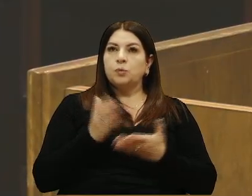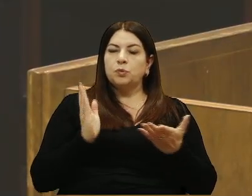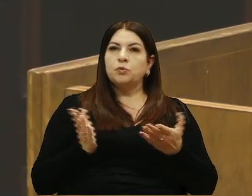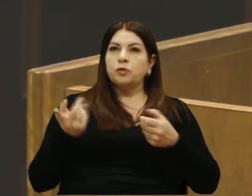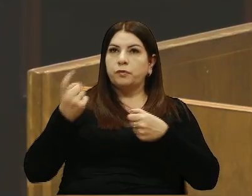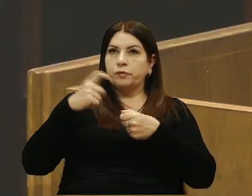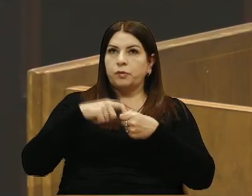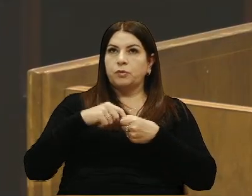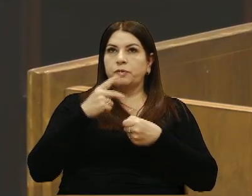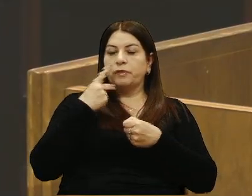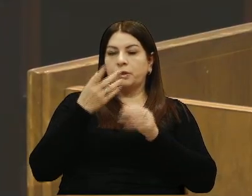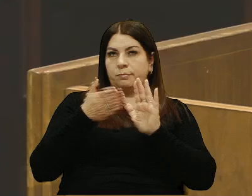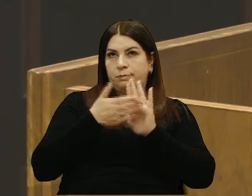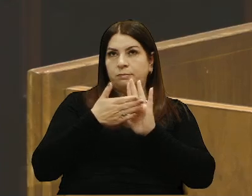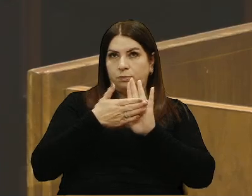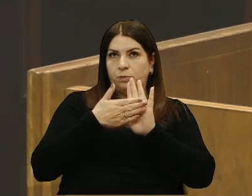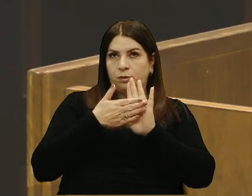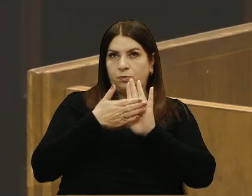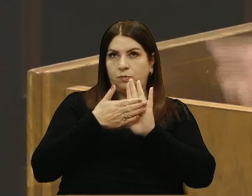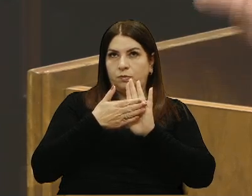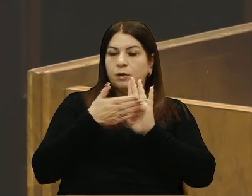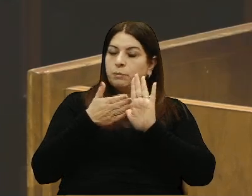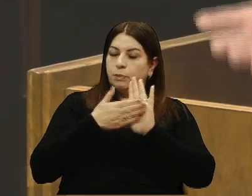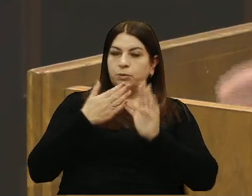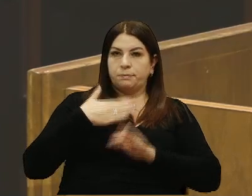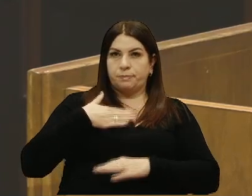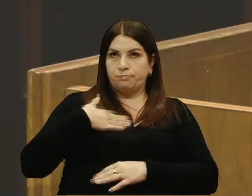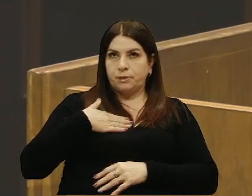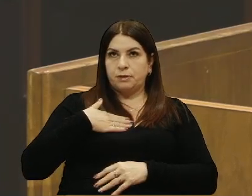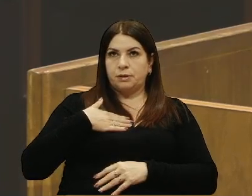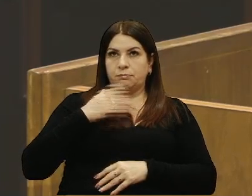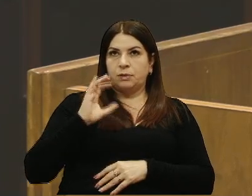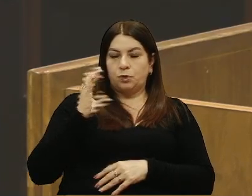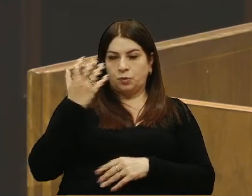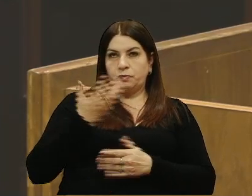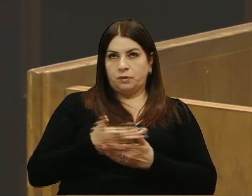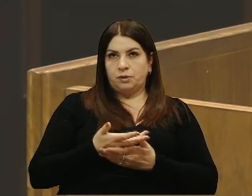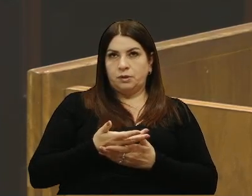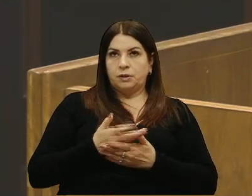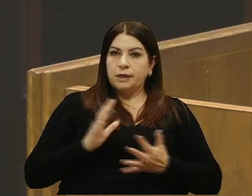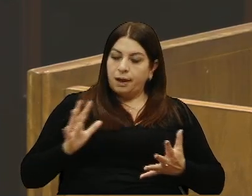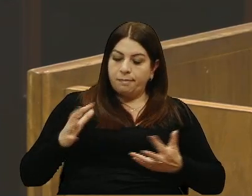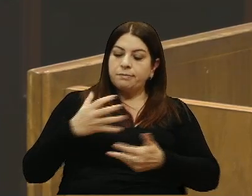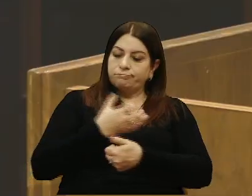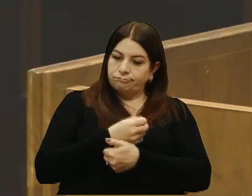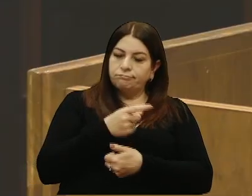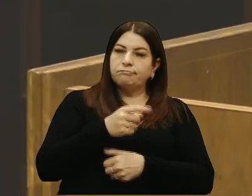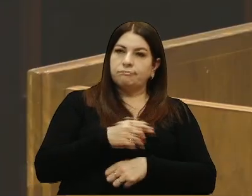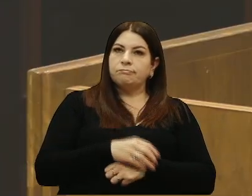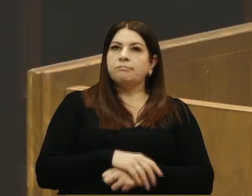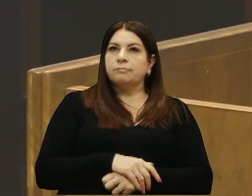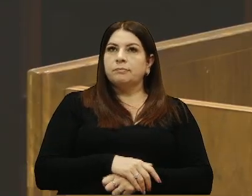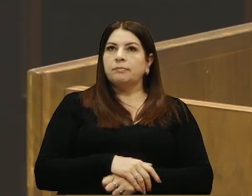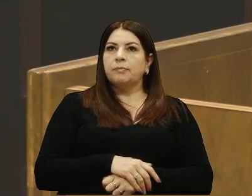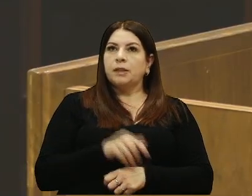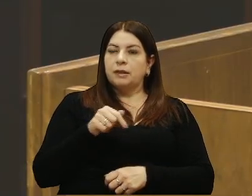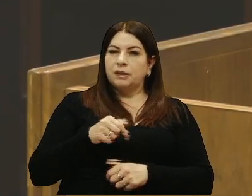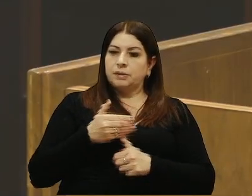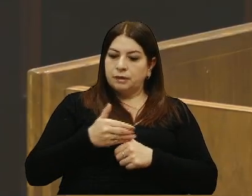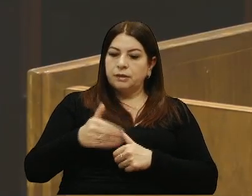volto a trazer uma pauta que é uma pauta minha, que eu resolvi abraçar nessa